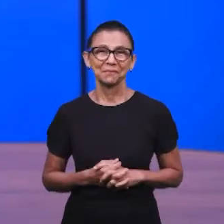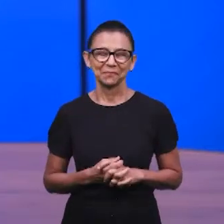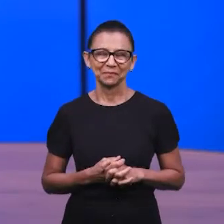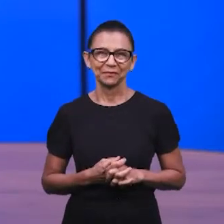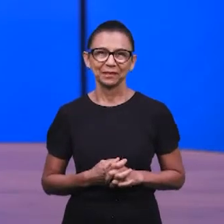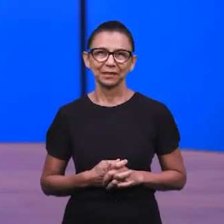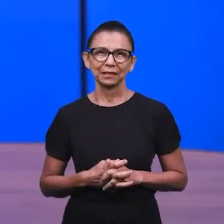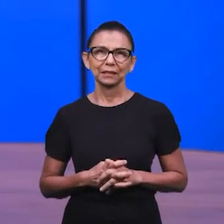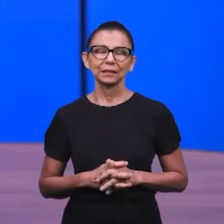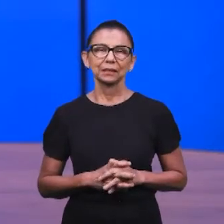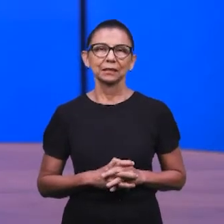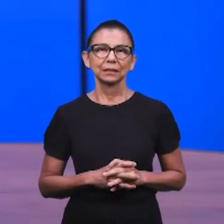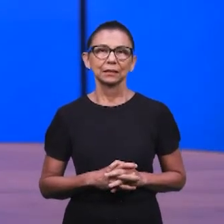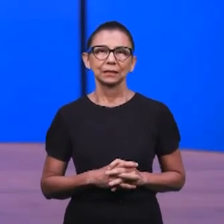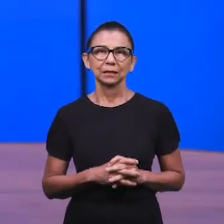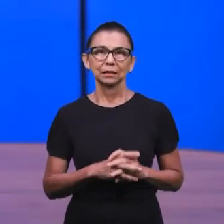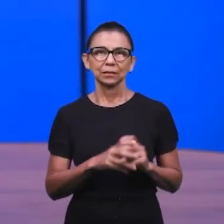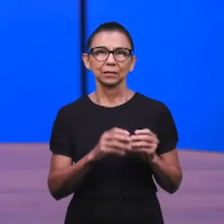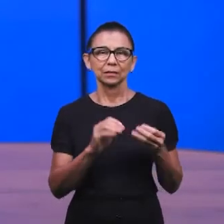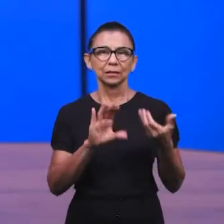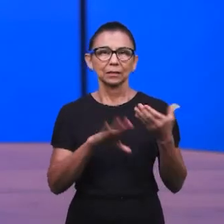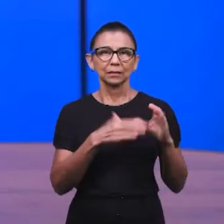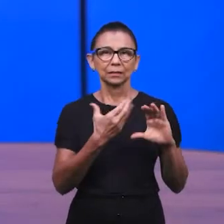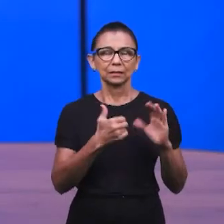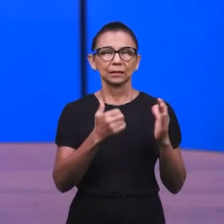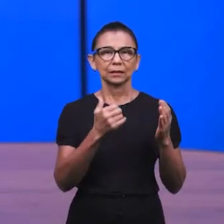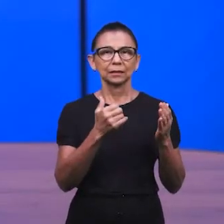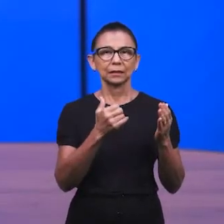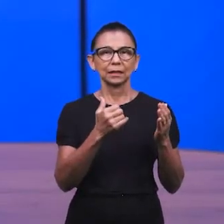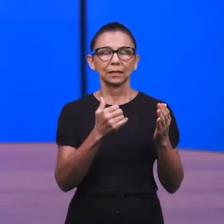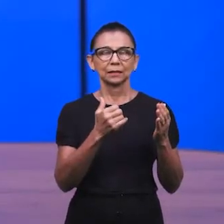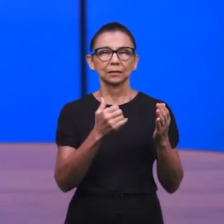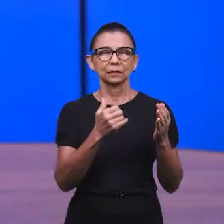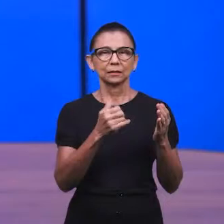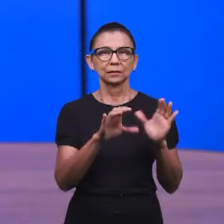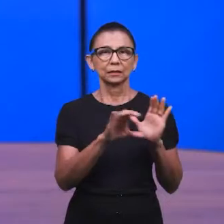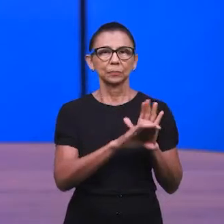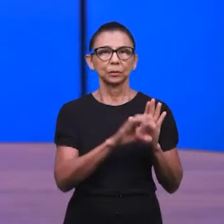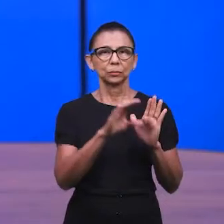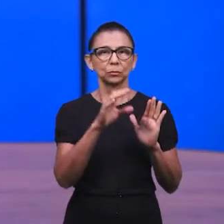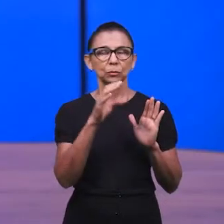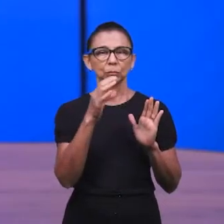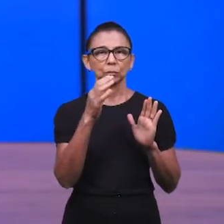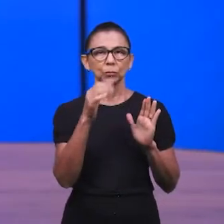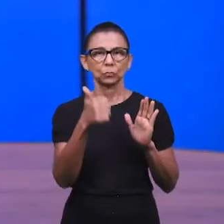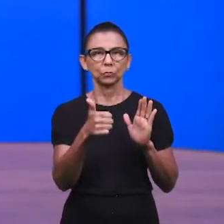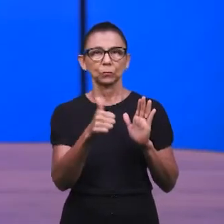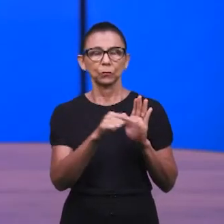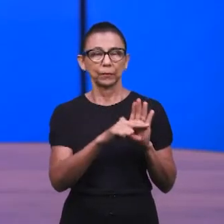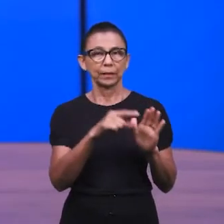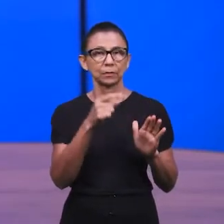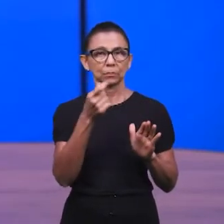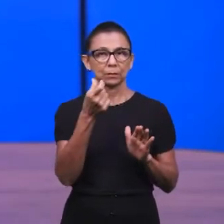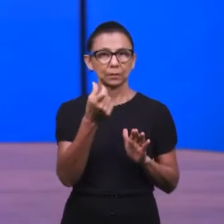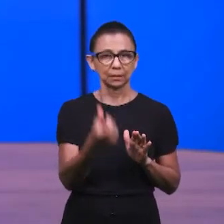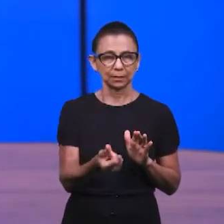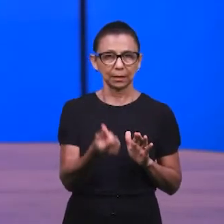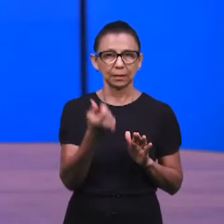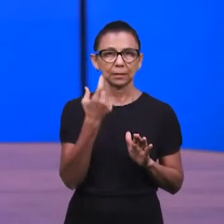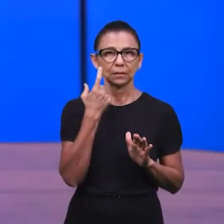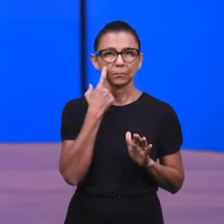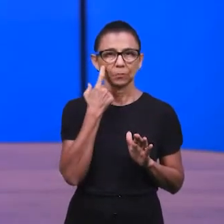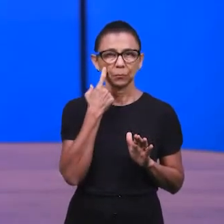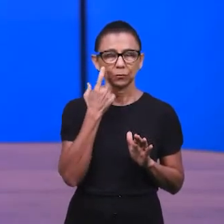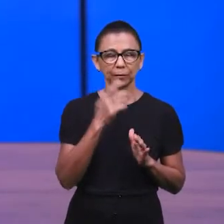agora baseados no livro de Cantares, capítulo 1, verso 6, vamos fazer aqui uma pergunta que vai ser respondida em